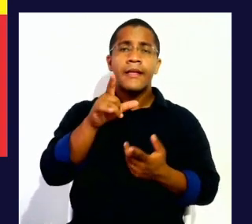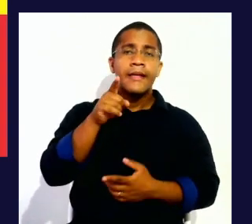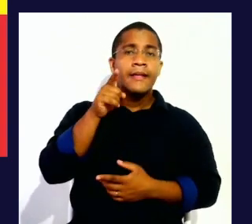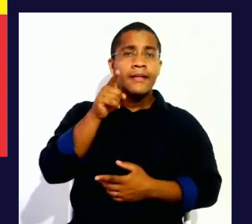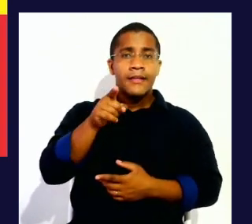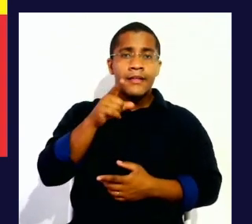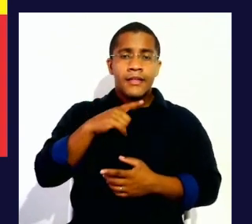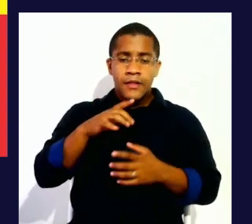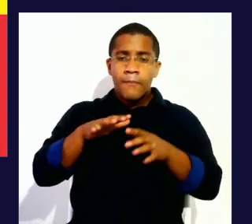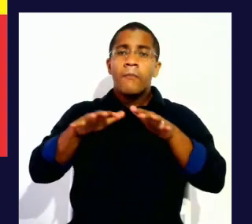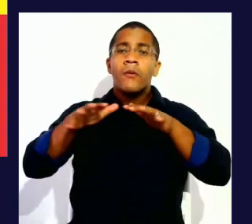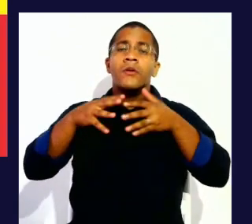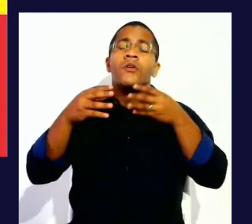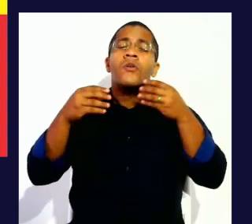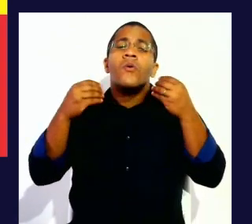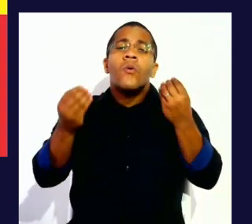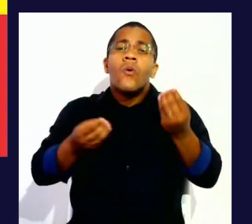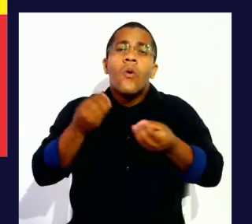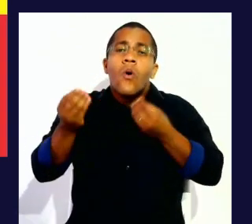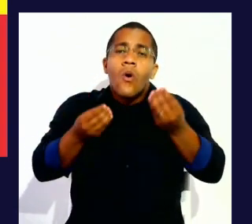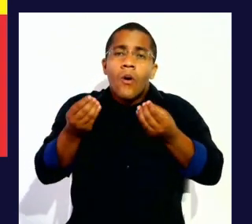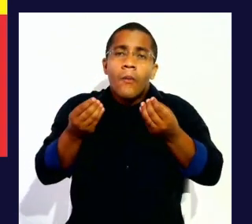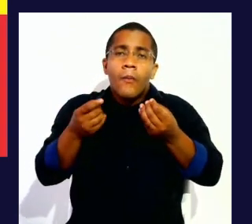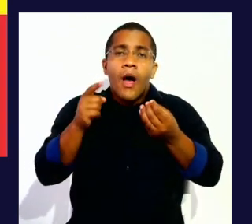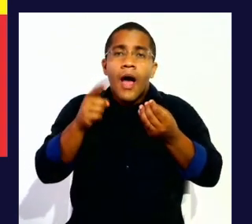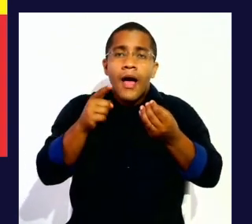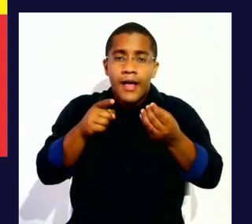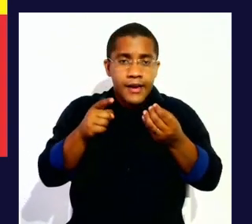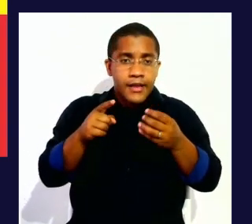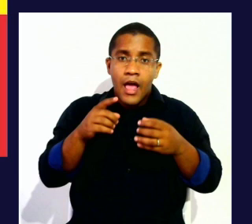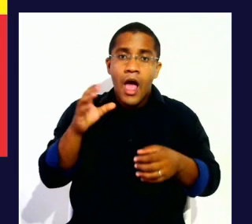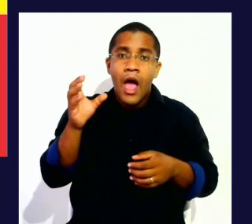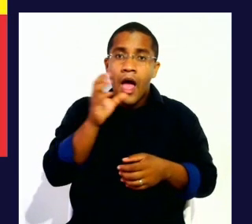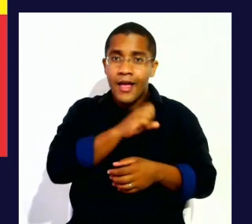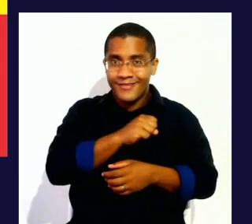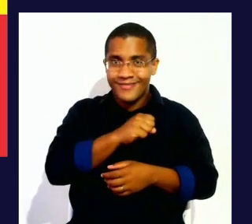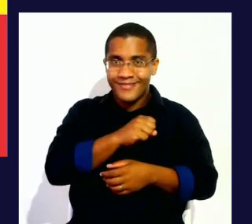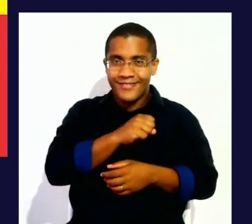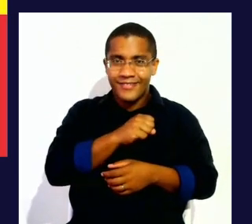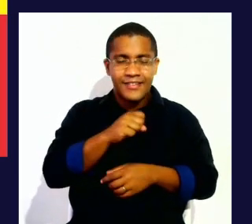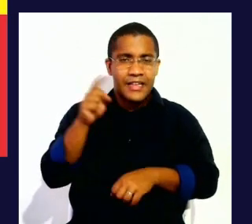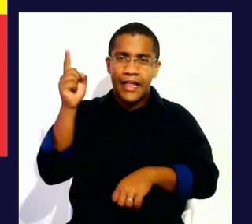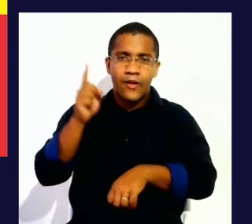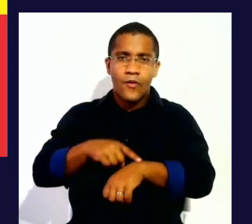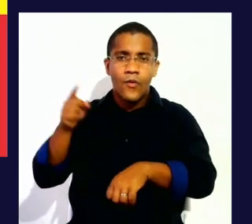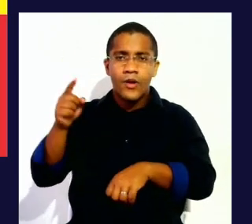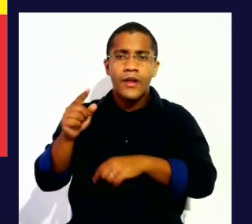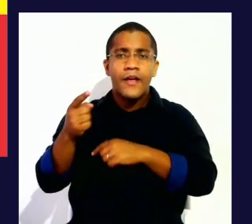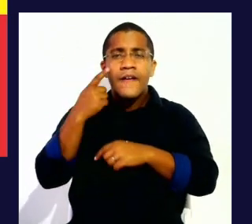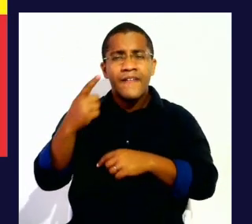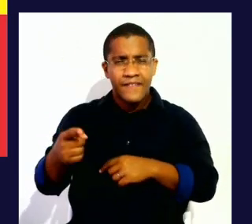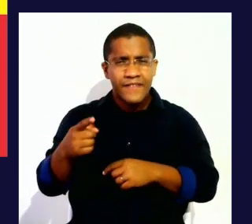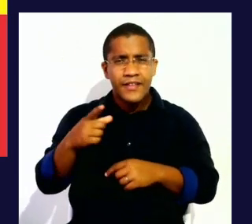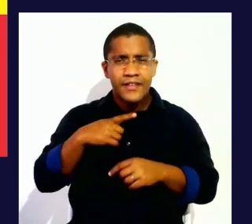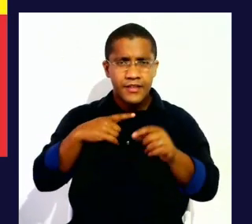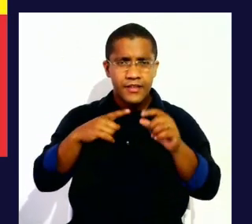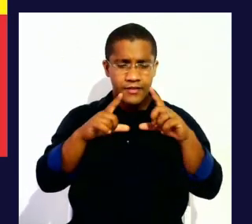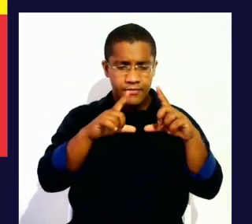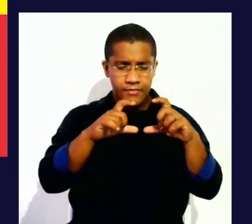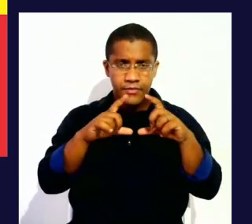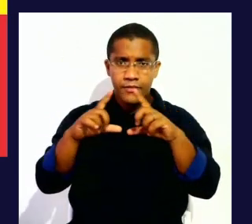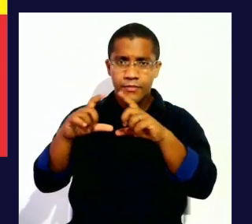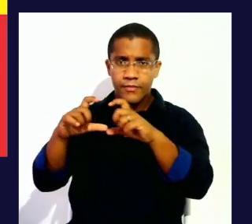dos músculos lisos é imediato pelo sistema nervoso vegetativo. E daí a gente observa